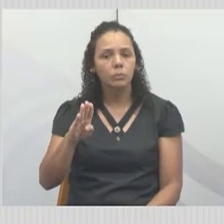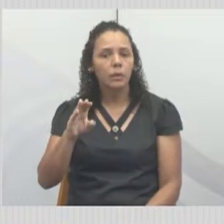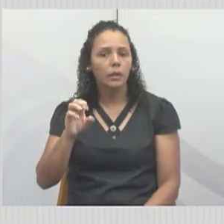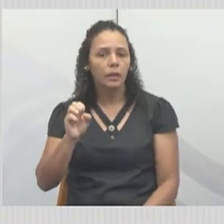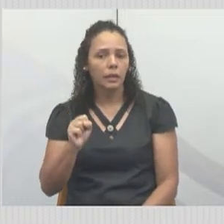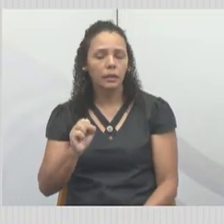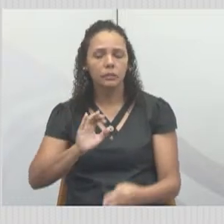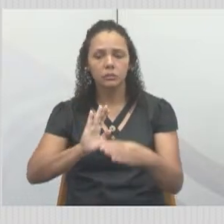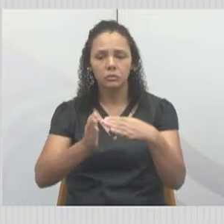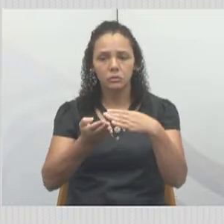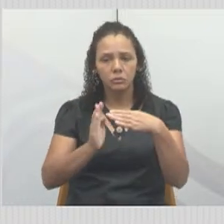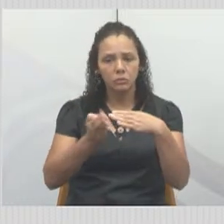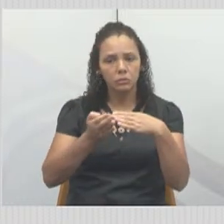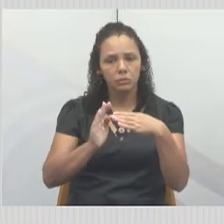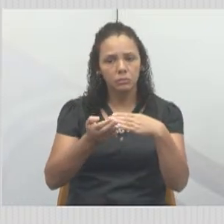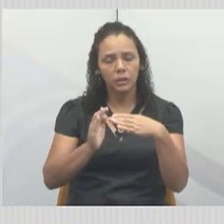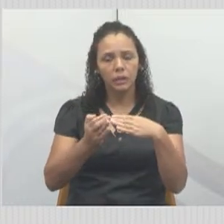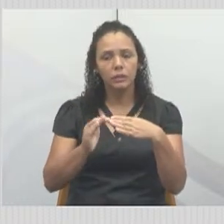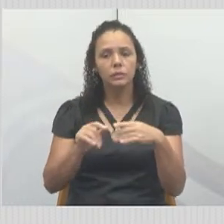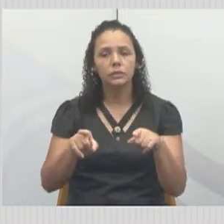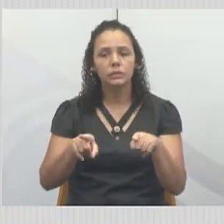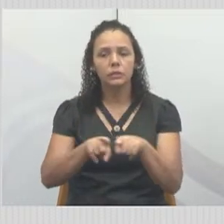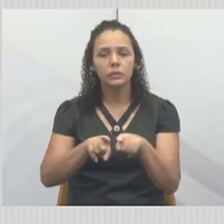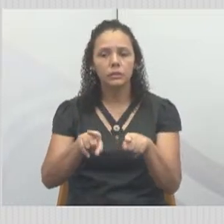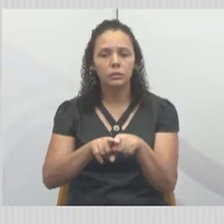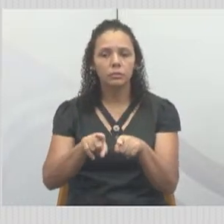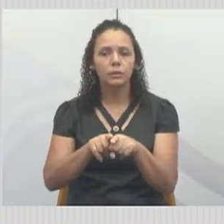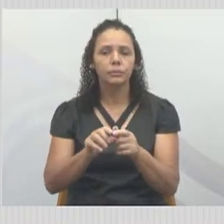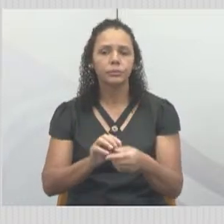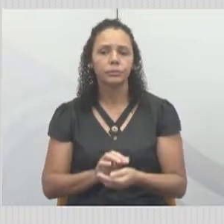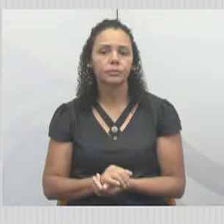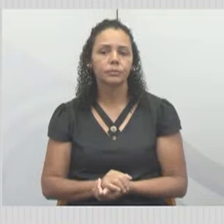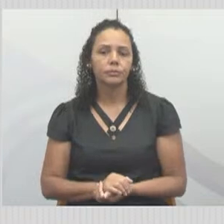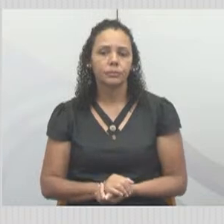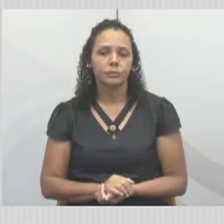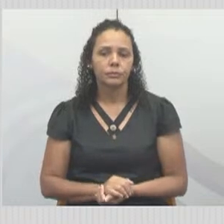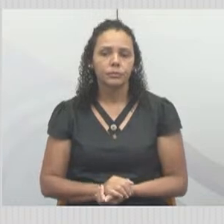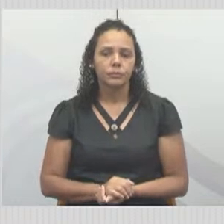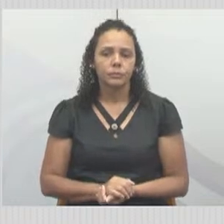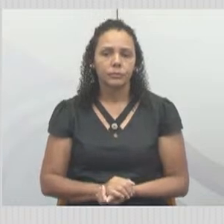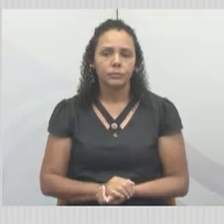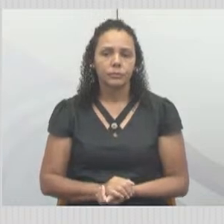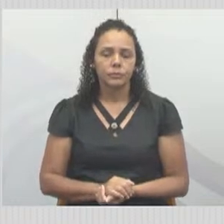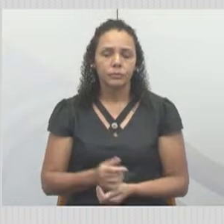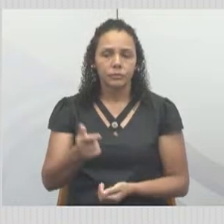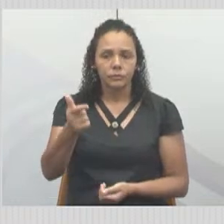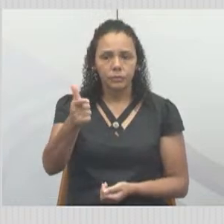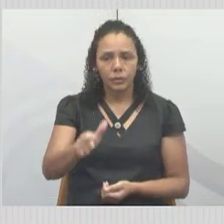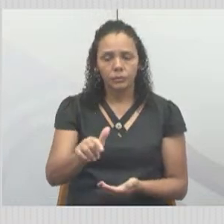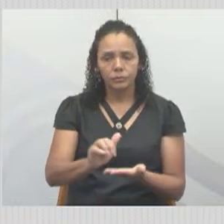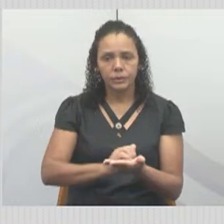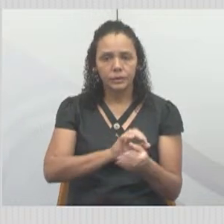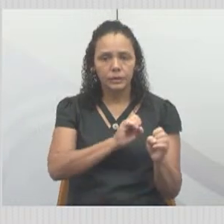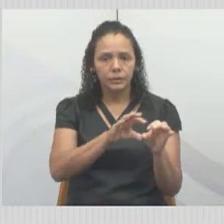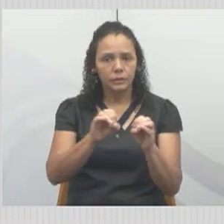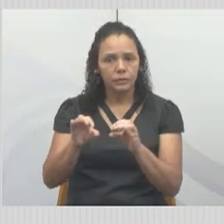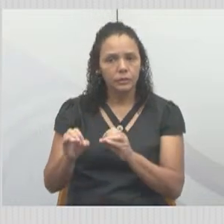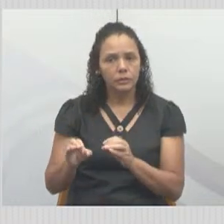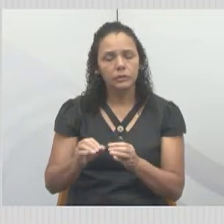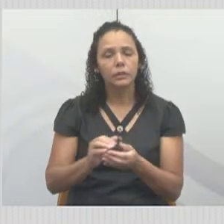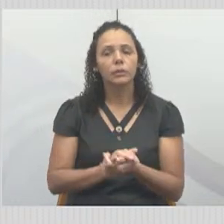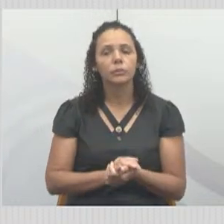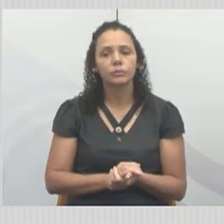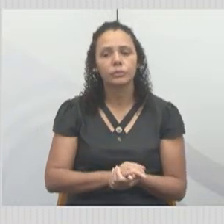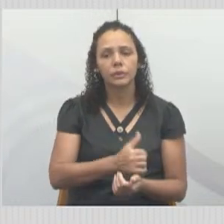da UBS do Bandeira Branca e também do Flórida. Pode passar. A educação, a gente sai